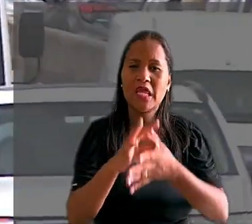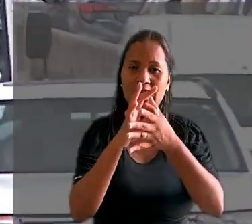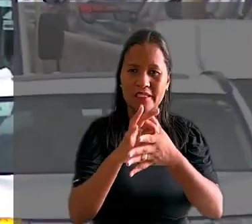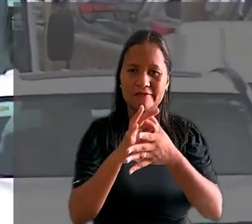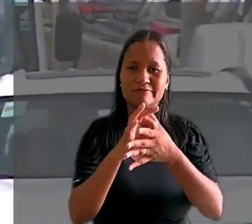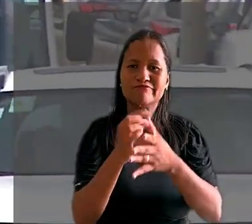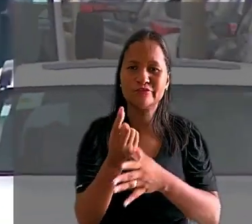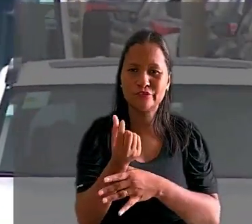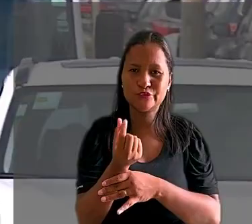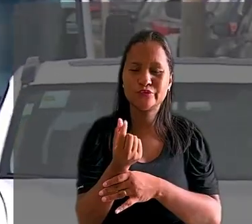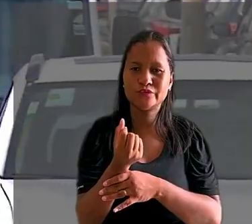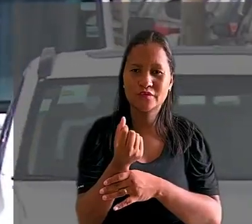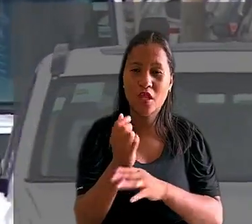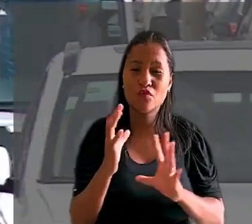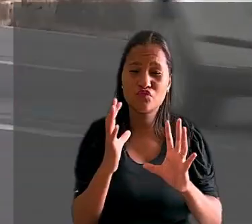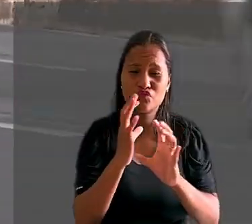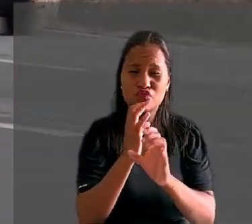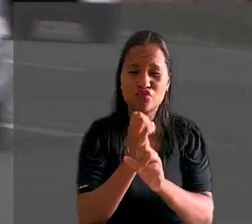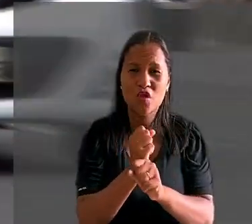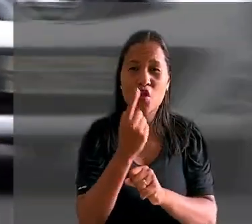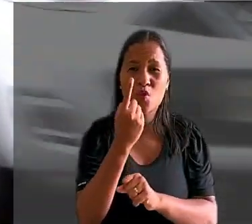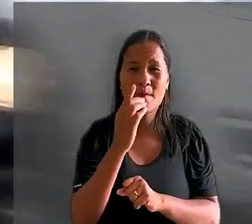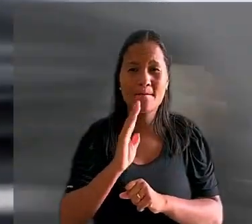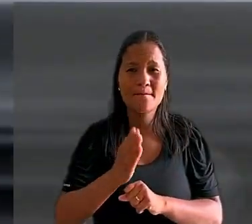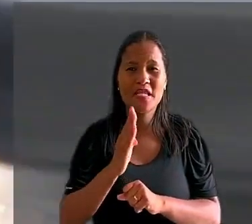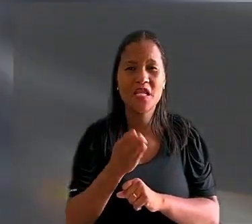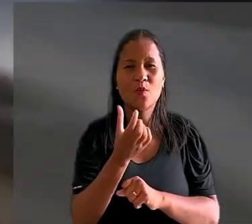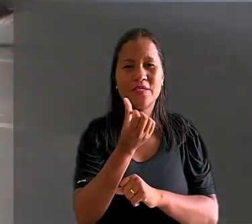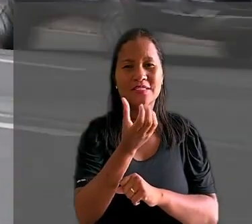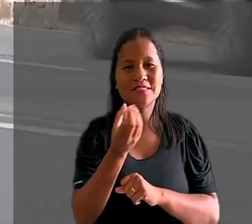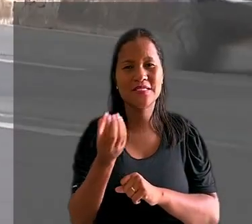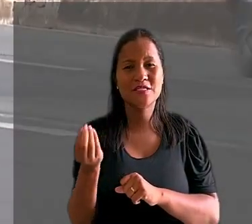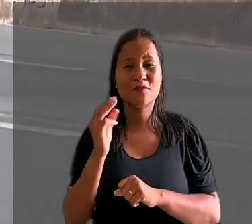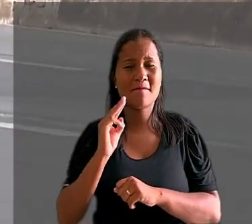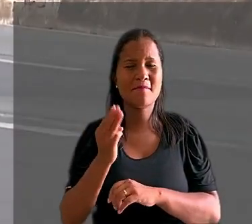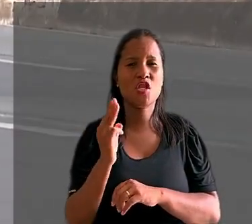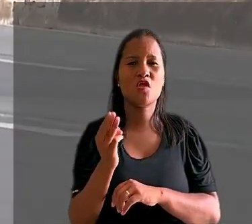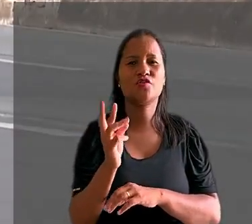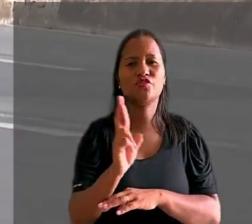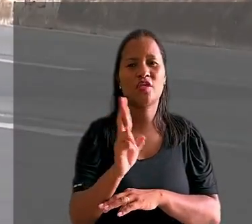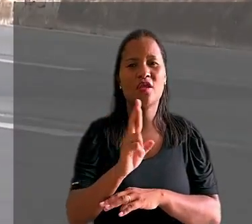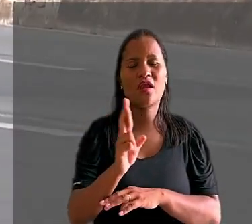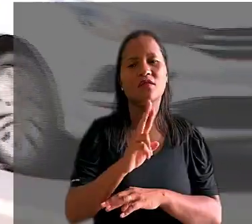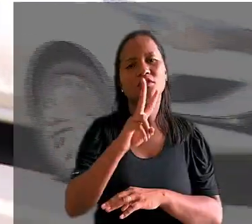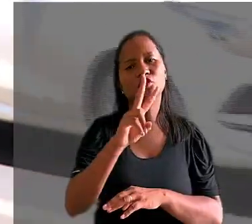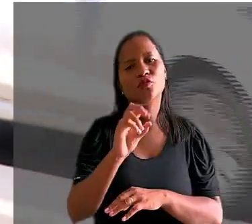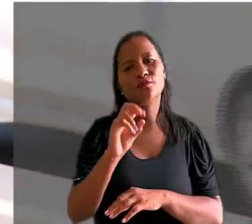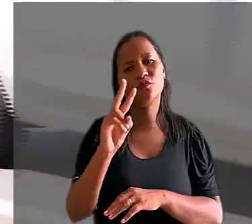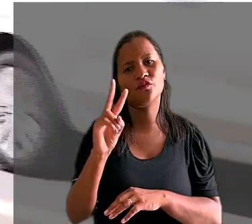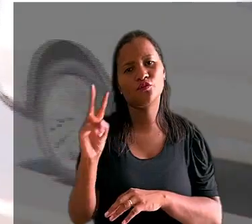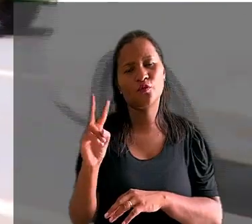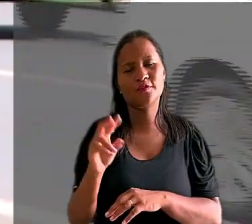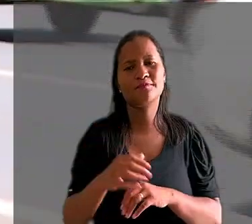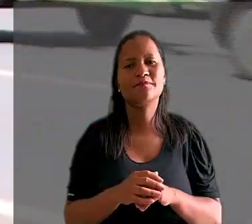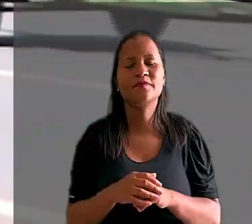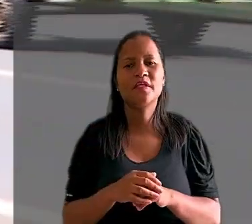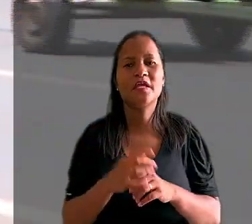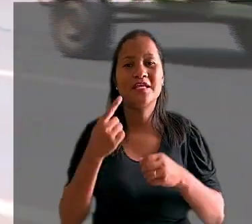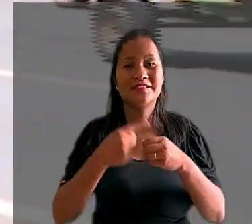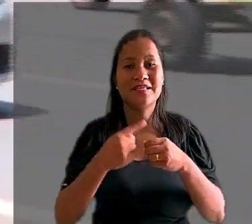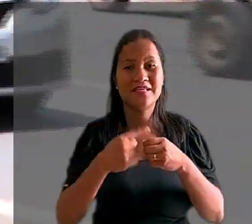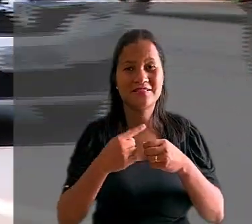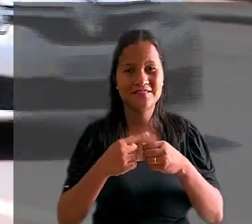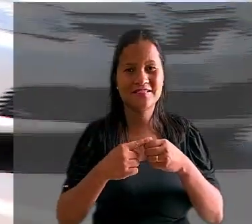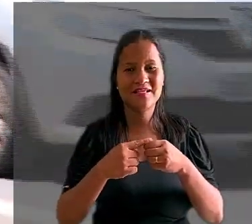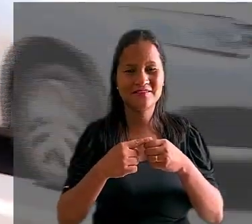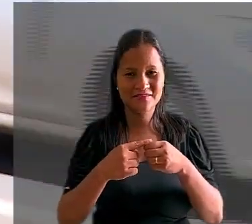O montante chegou a 1 bilhão e 600 milhões de reais em 2022. Na cidade mineira de